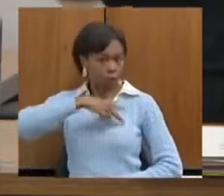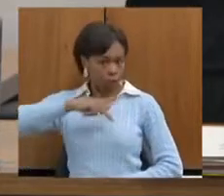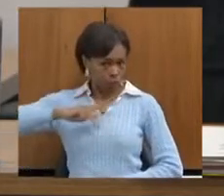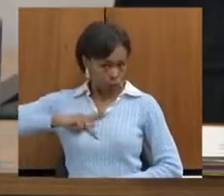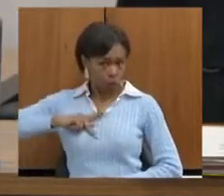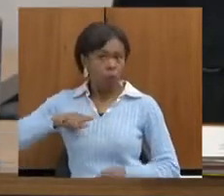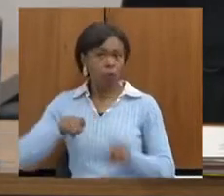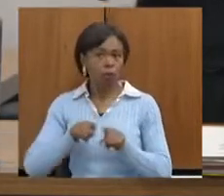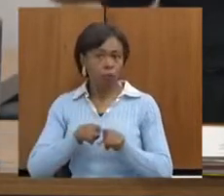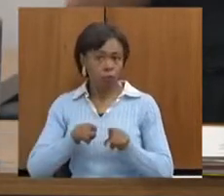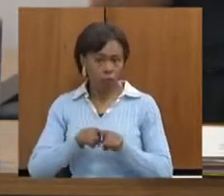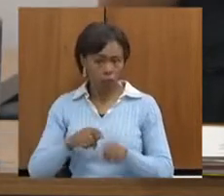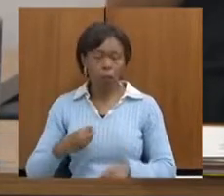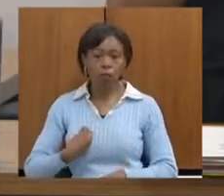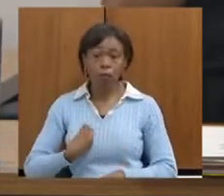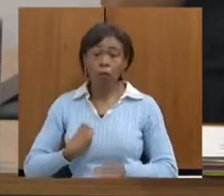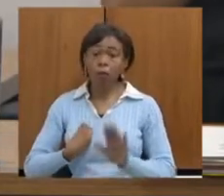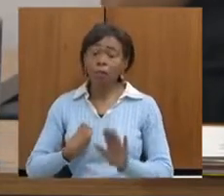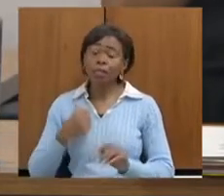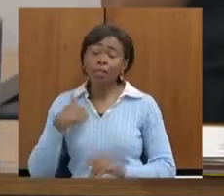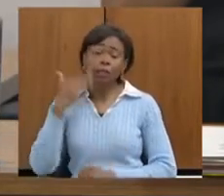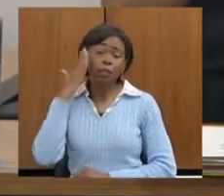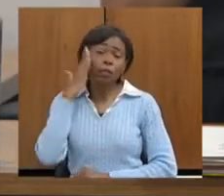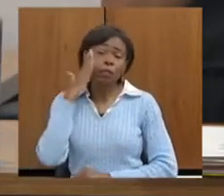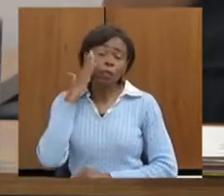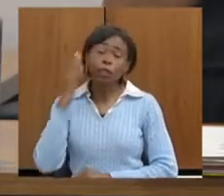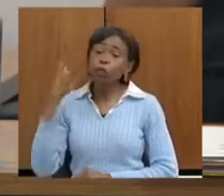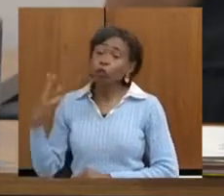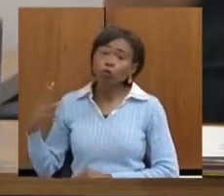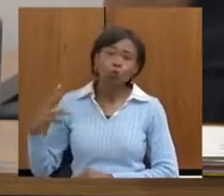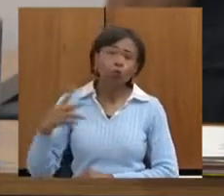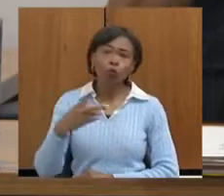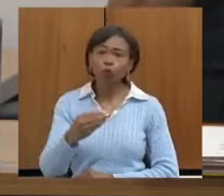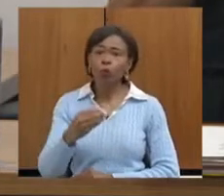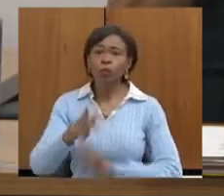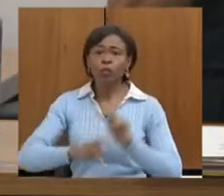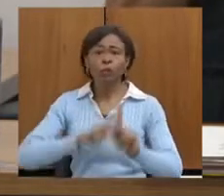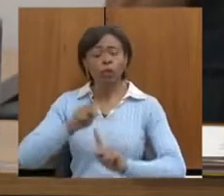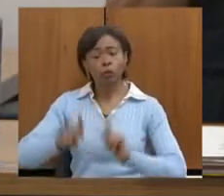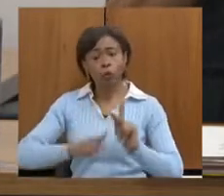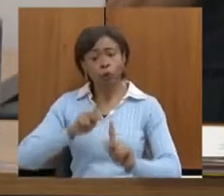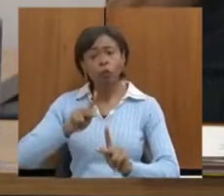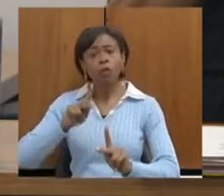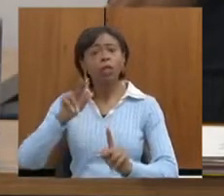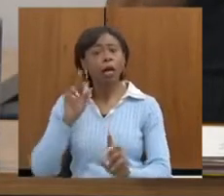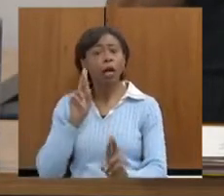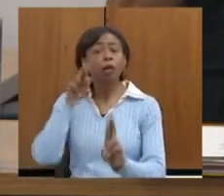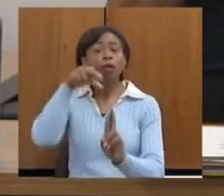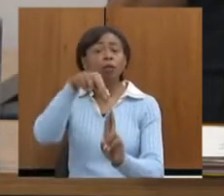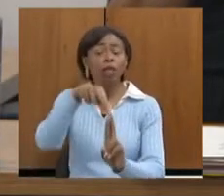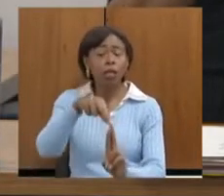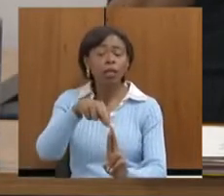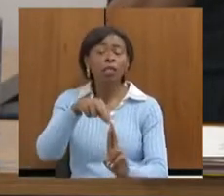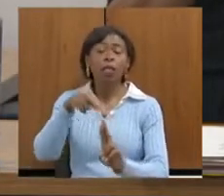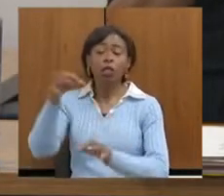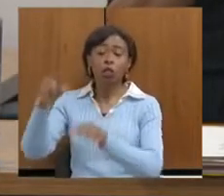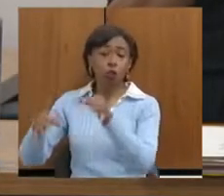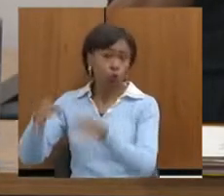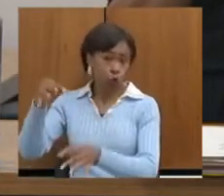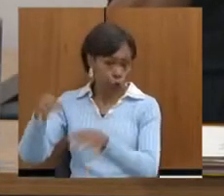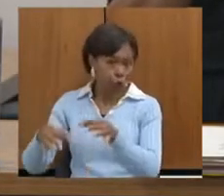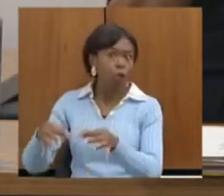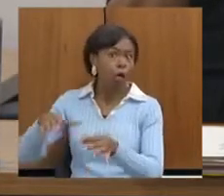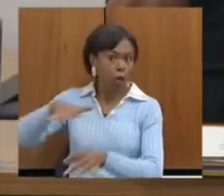também e eu sei que todas as pessoas que estão aqui lembram de alguma referência às instituições de Justiça